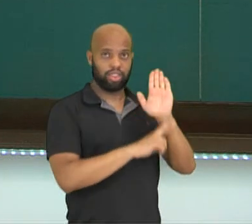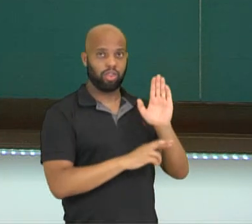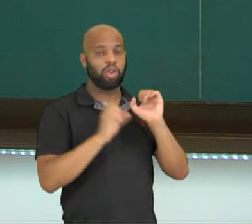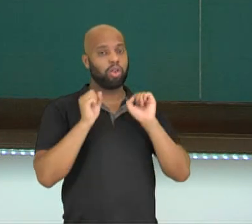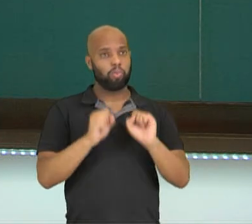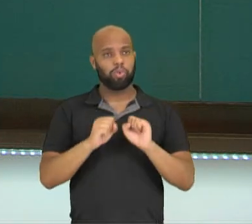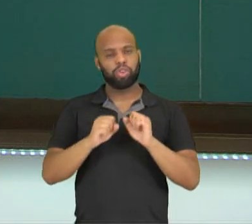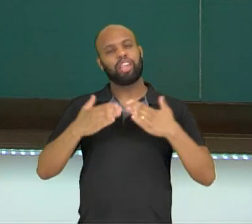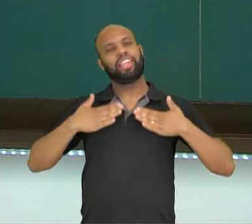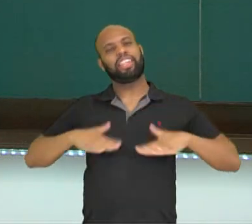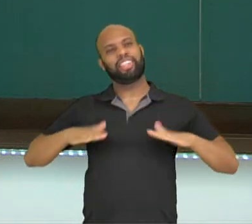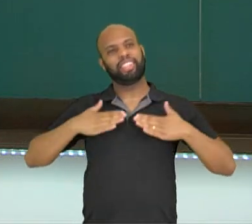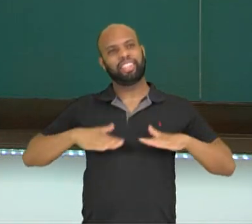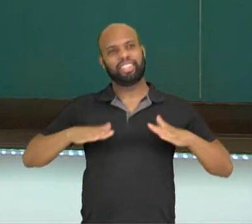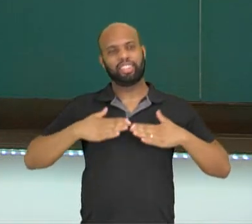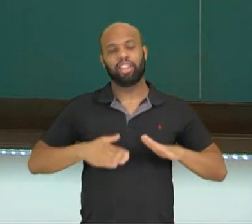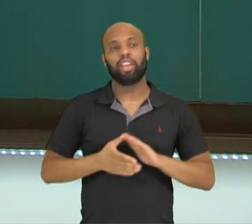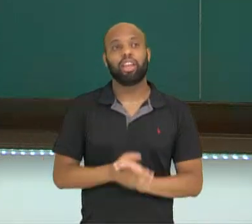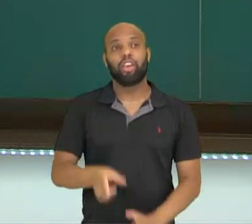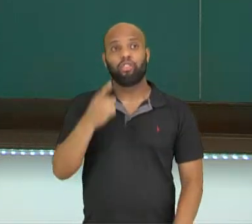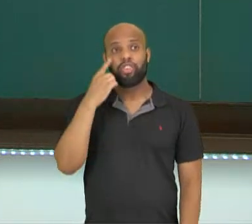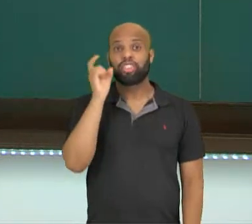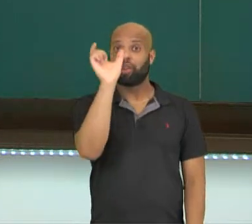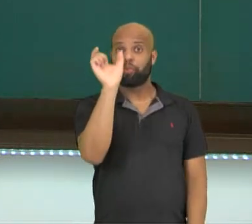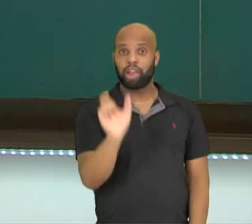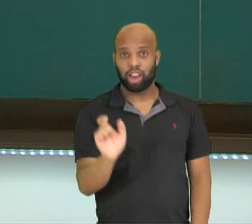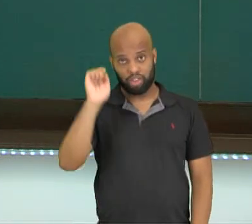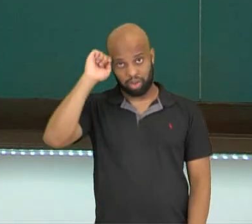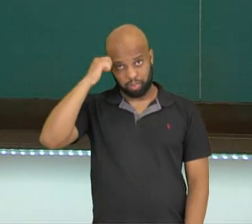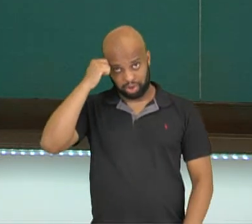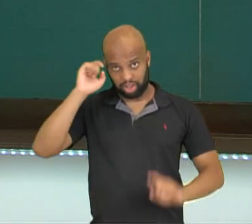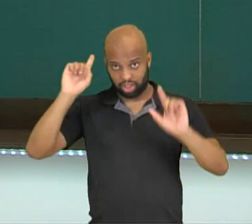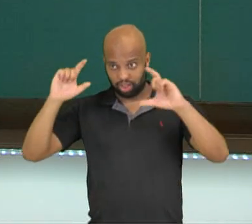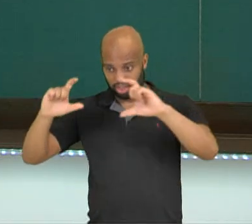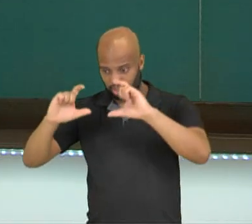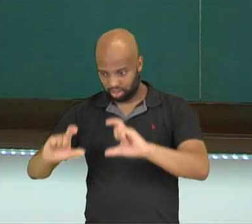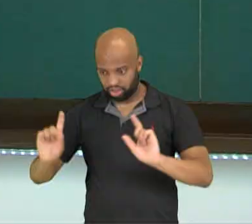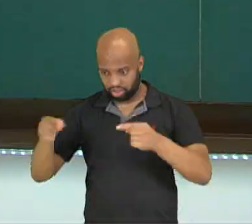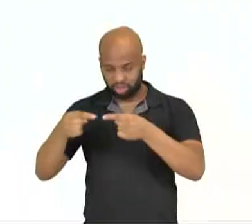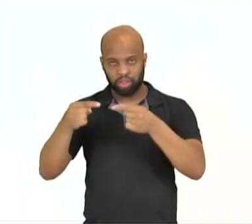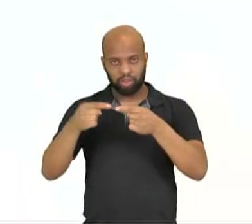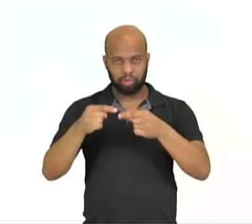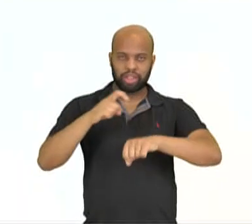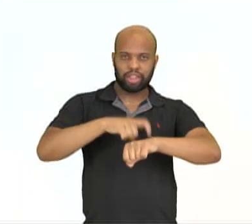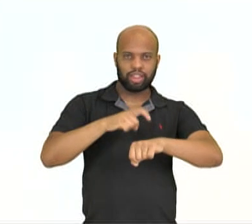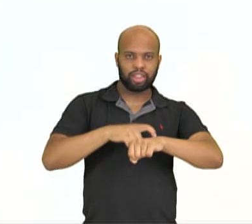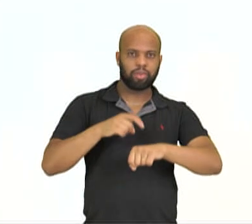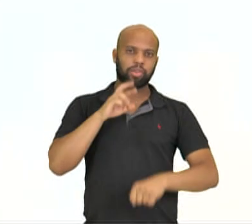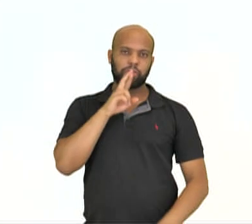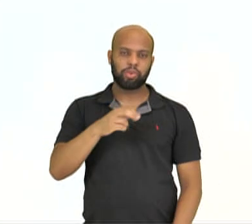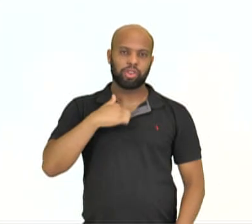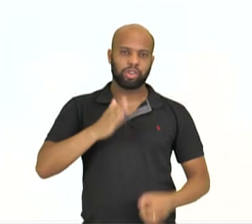poderia descansar. Então pensem, um tempinho para vocês responderem essa questão. Vamos lá?